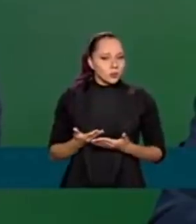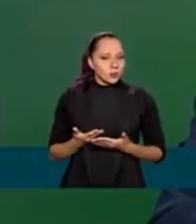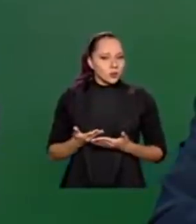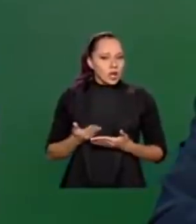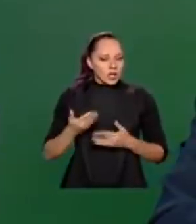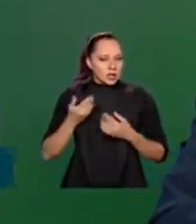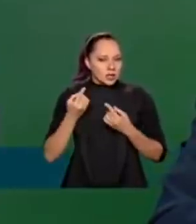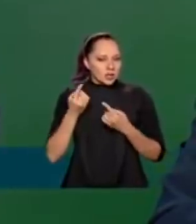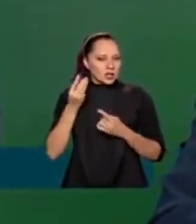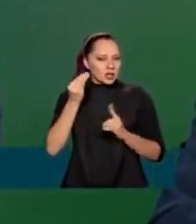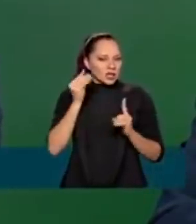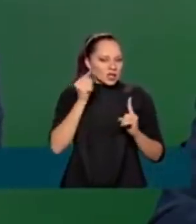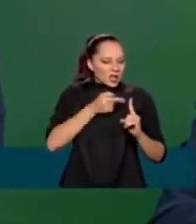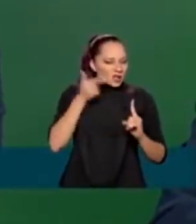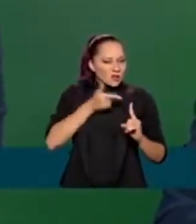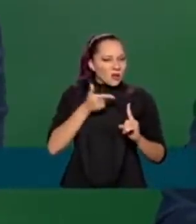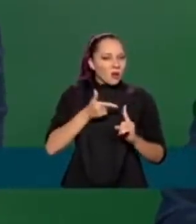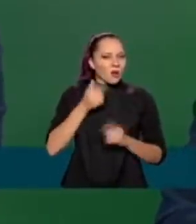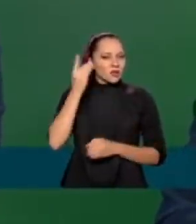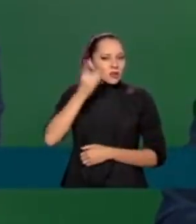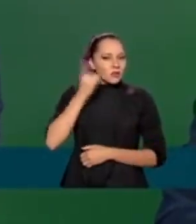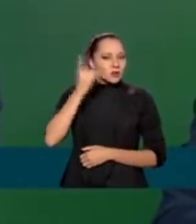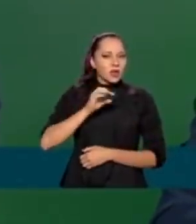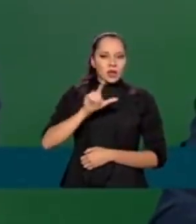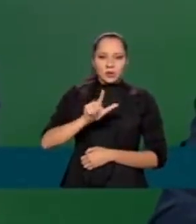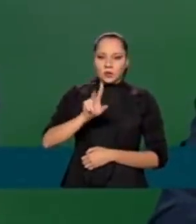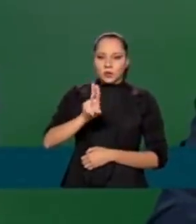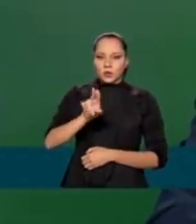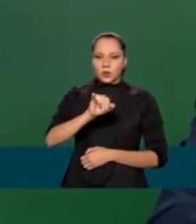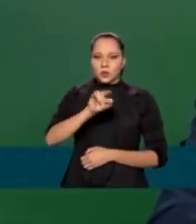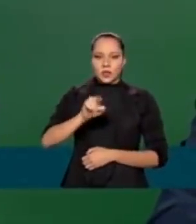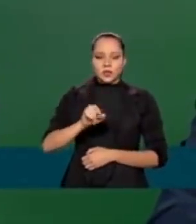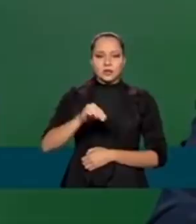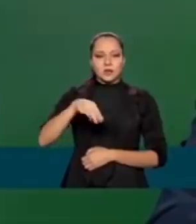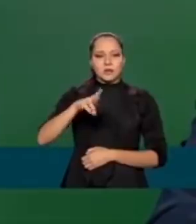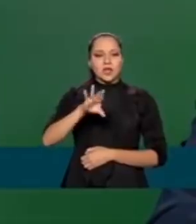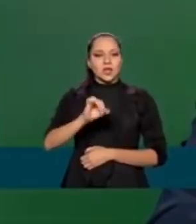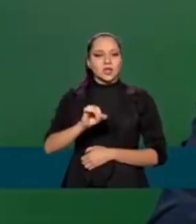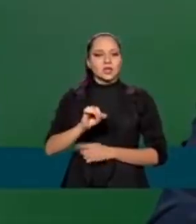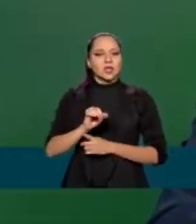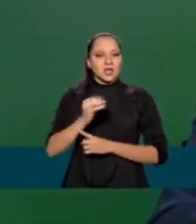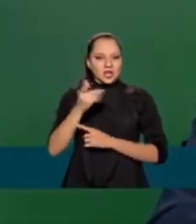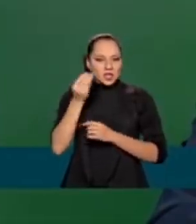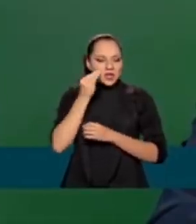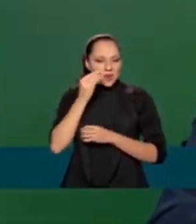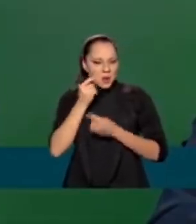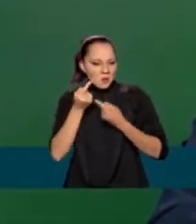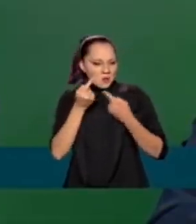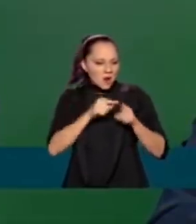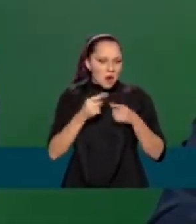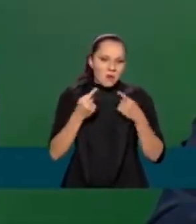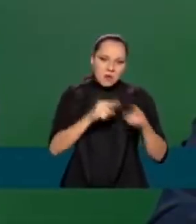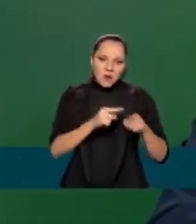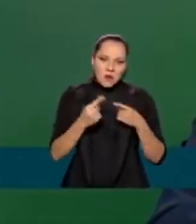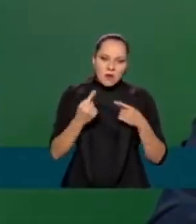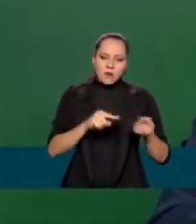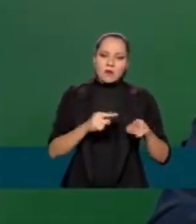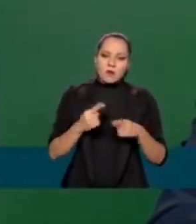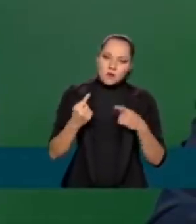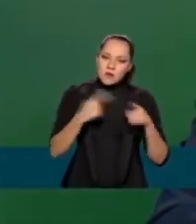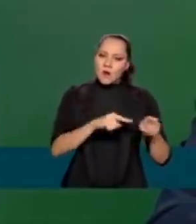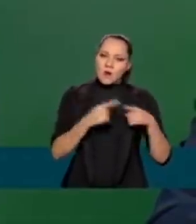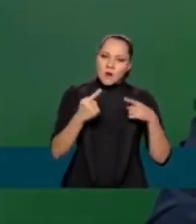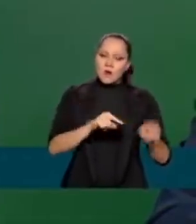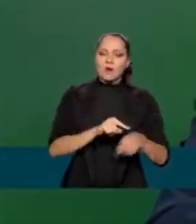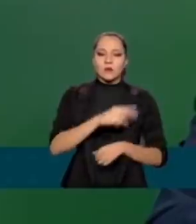tentou o deputado Luiz Miranda construir hoje contra o senhor Jair